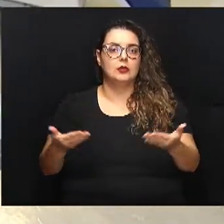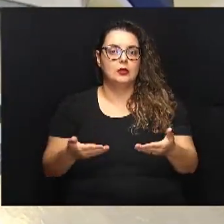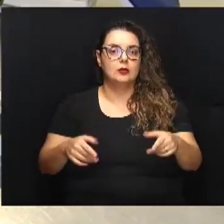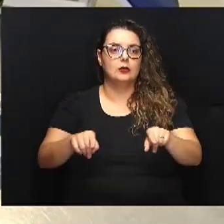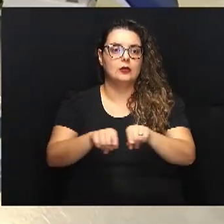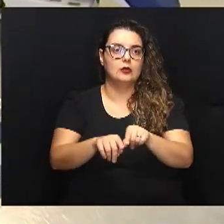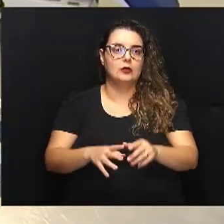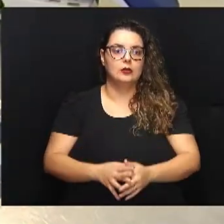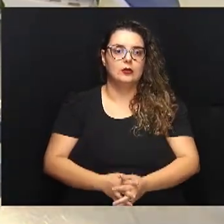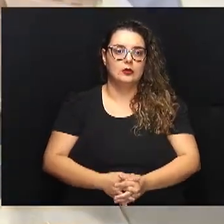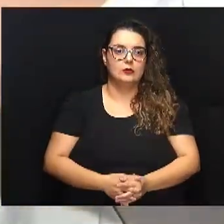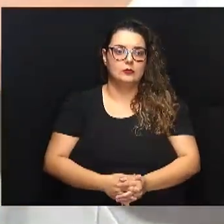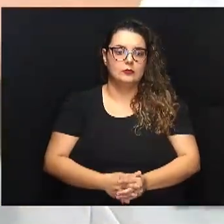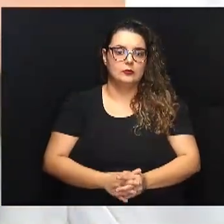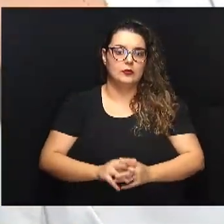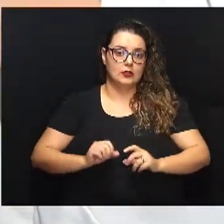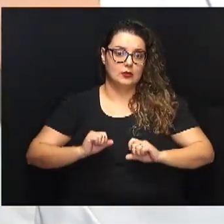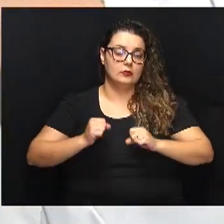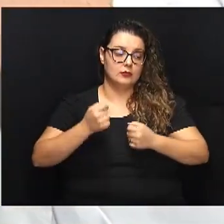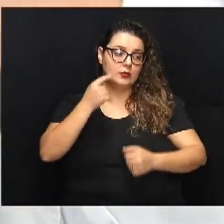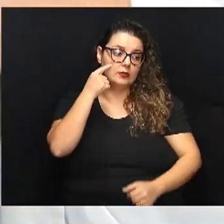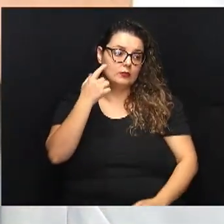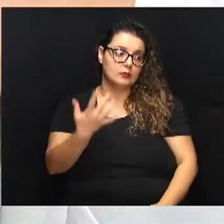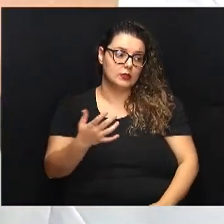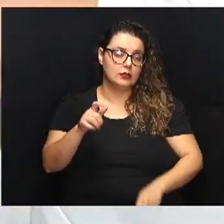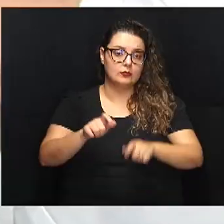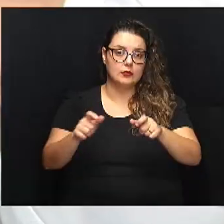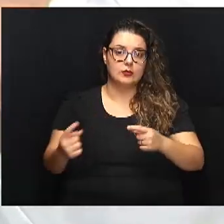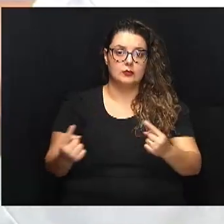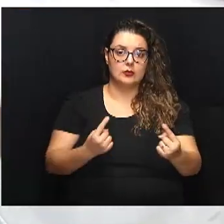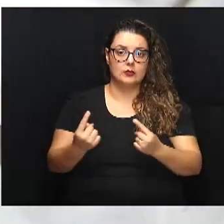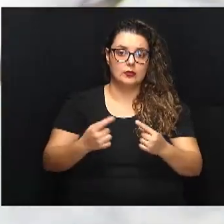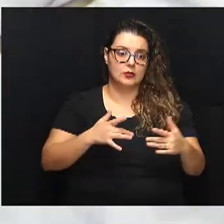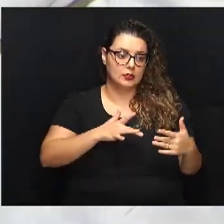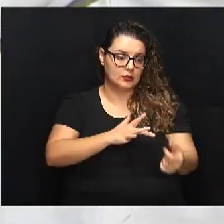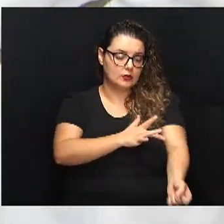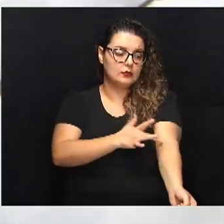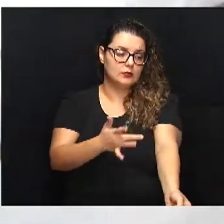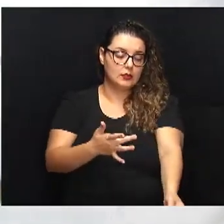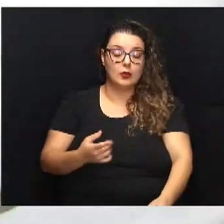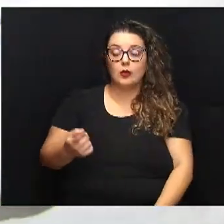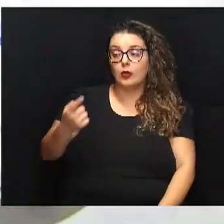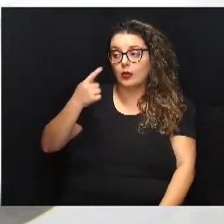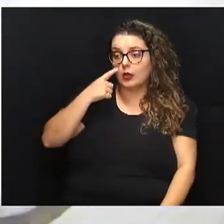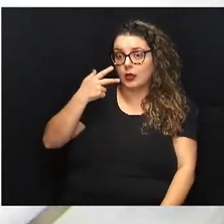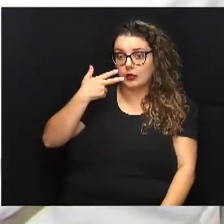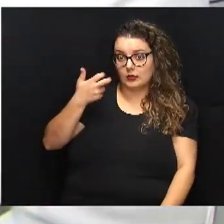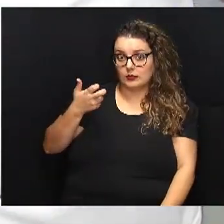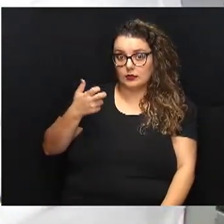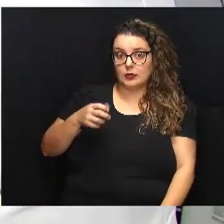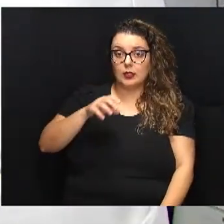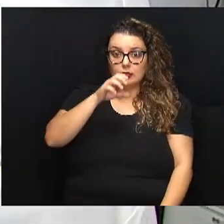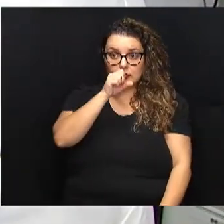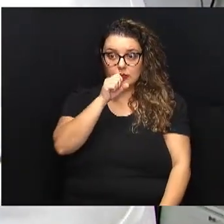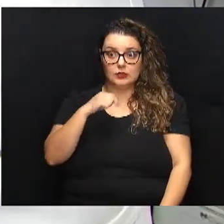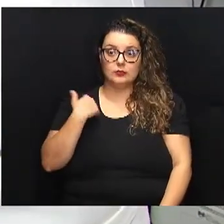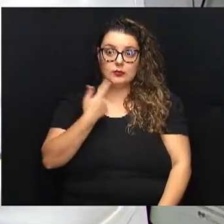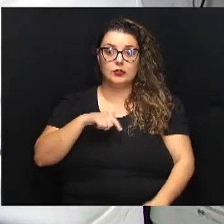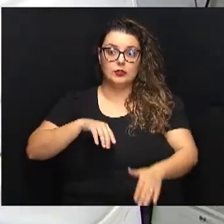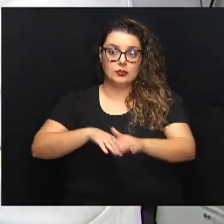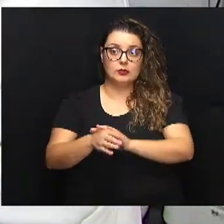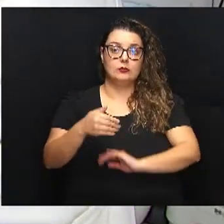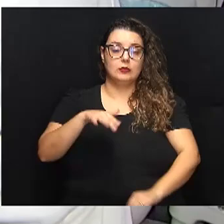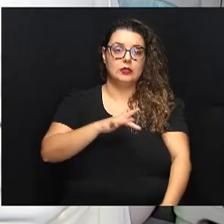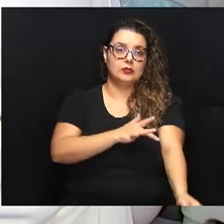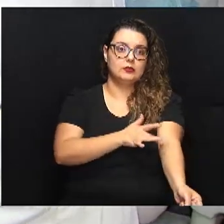também, para reforçar a ideia do pessoal vir colaborar, vir doar sangue? Olha, Rafael, Aos sábados, a gente costuma ter mais doadores,